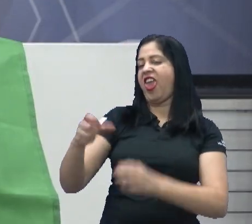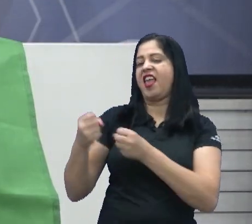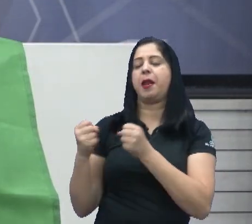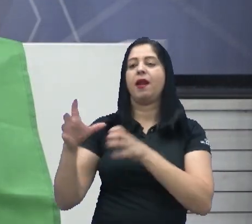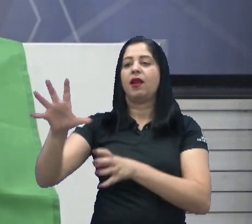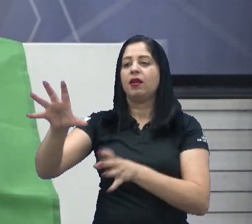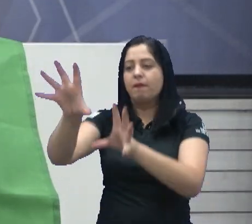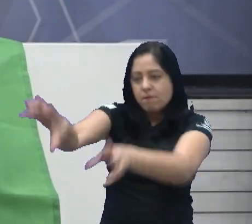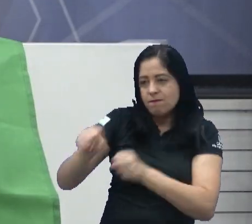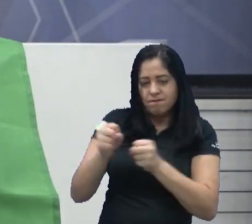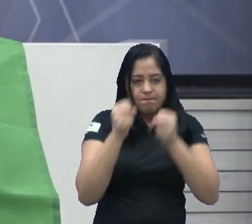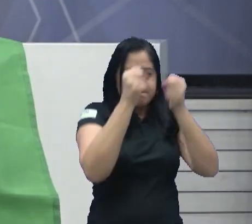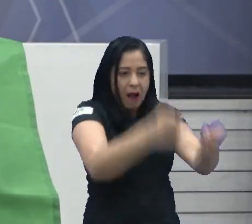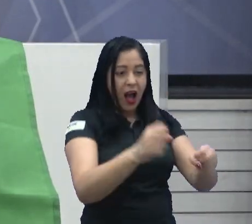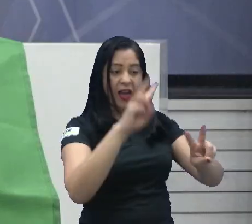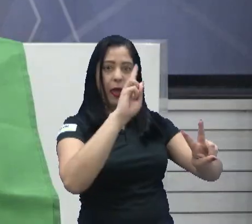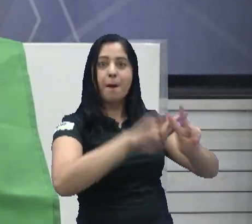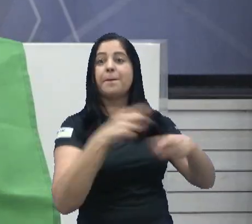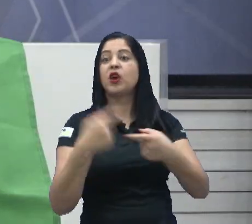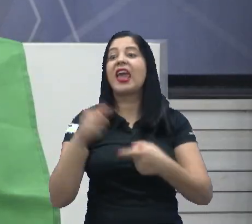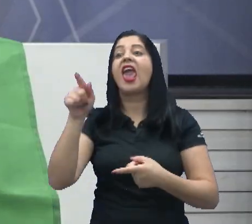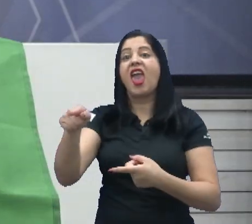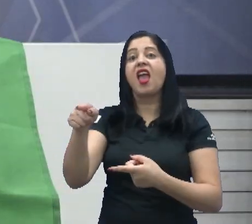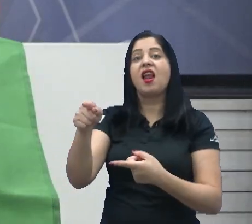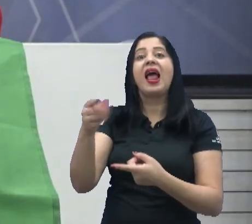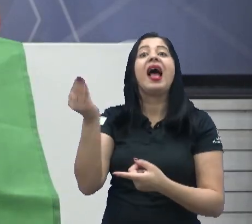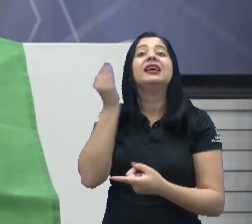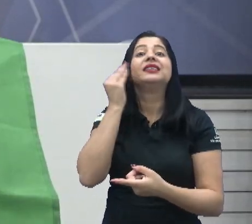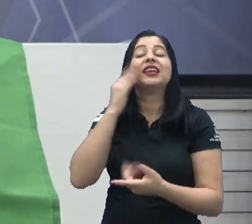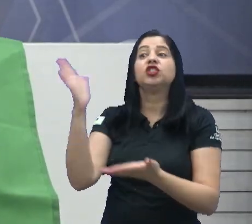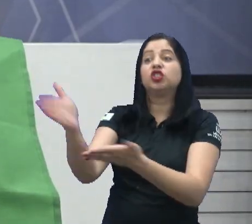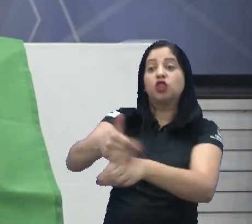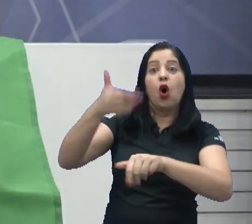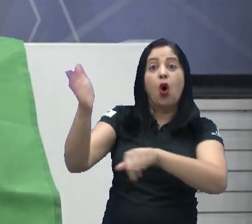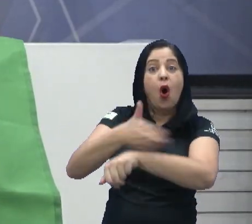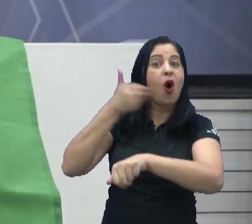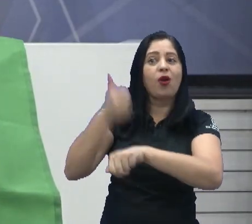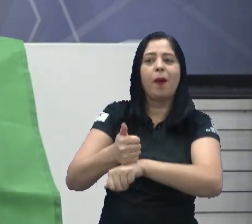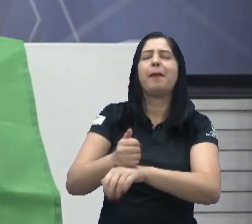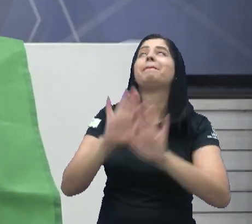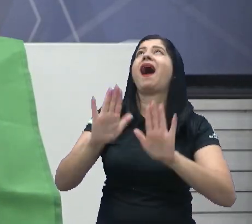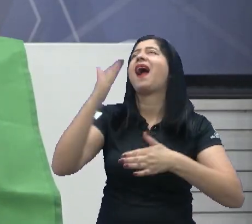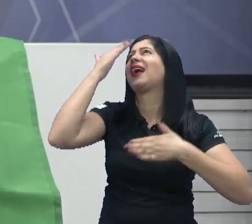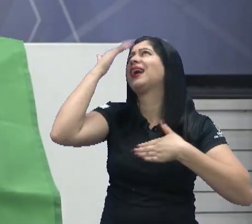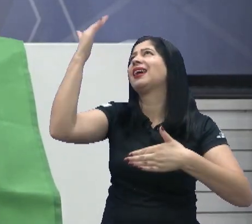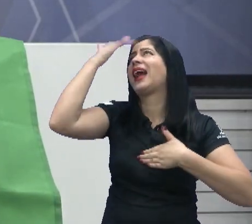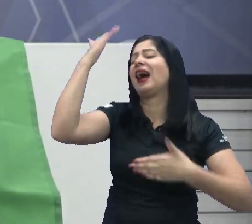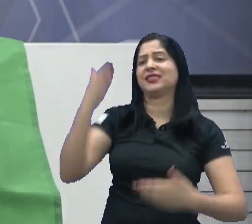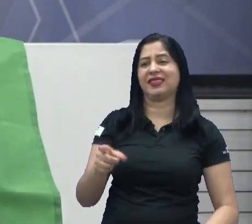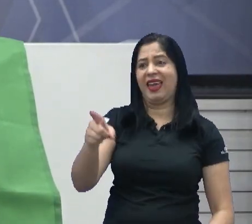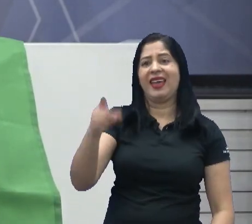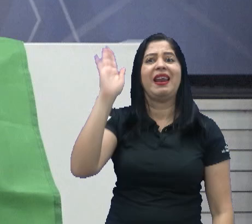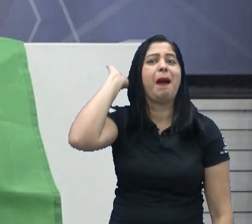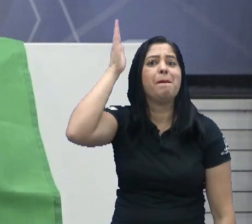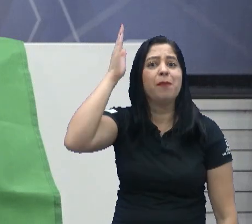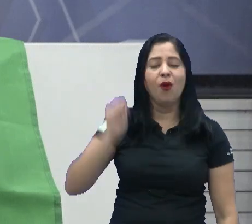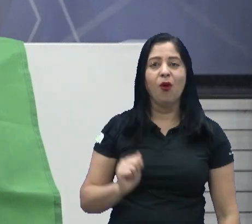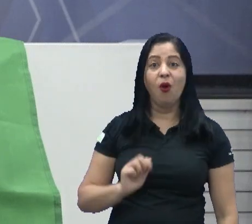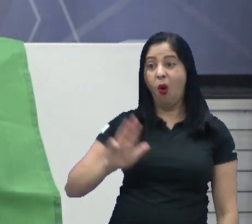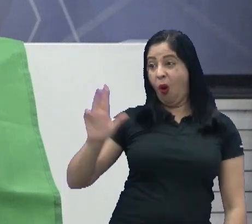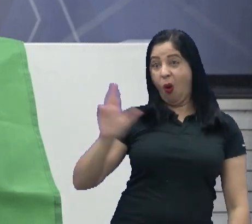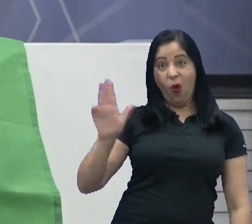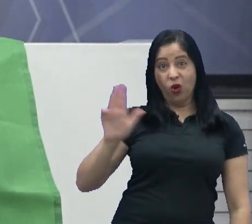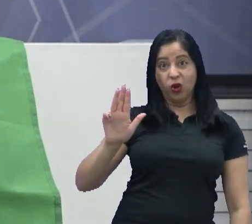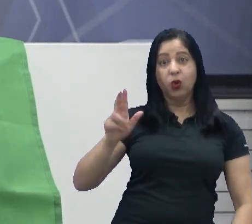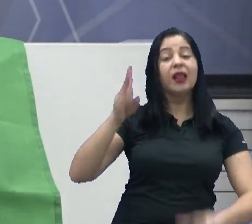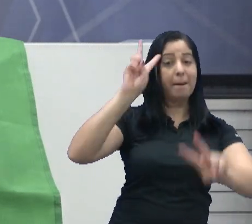preso por tentativa de golpe, só que é incompetente, graças a Deus ele é incompetente, o Lula está aí, foi preso,